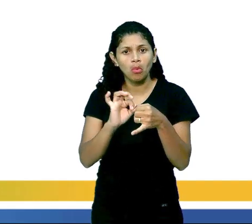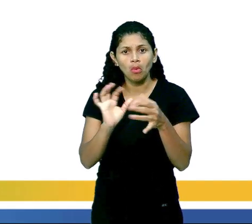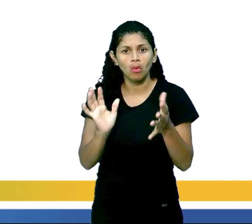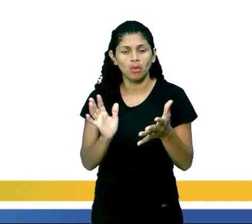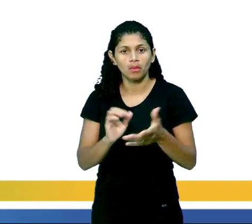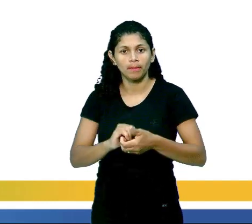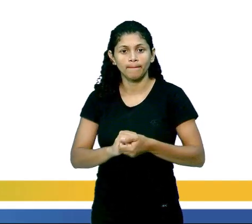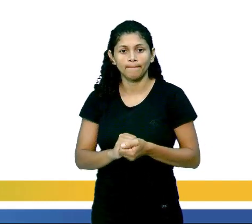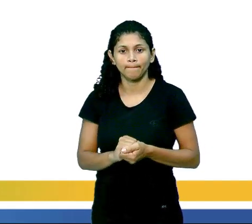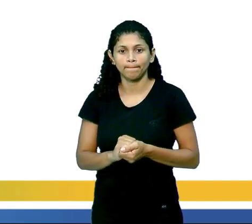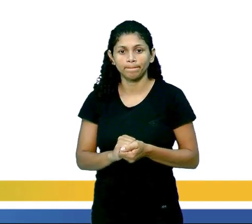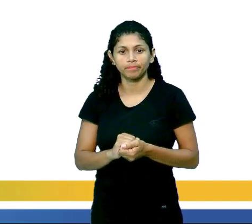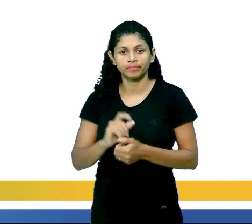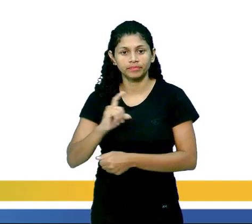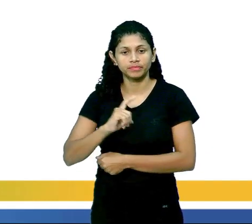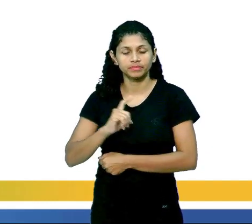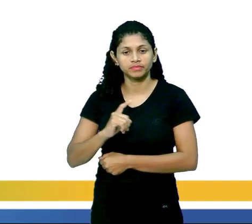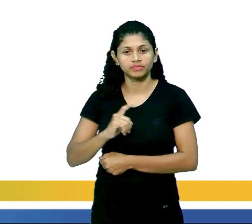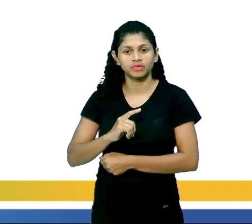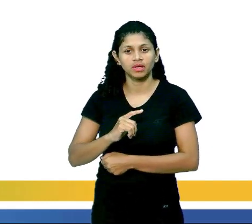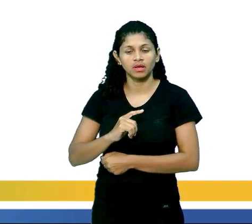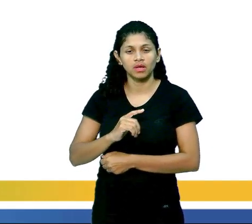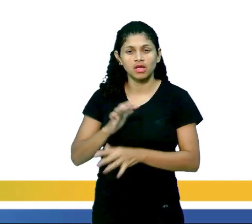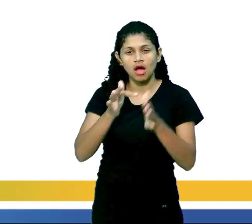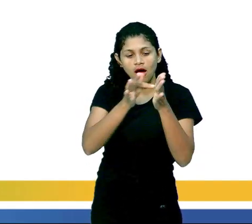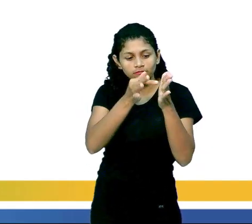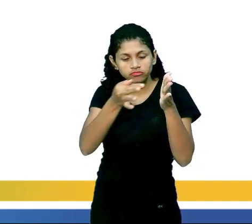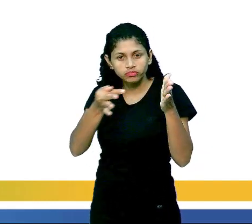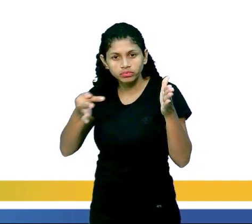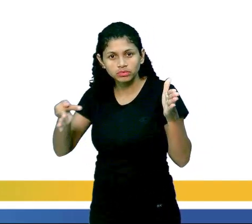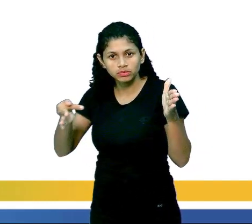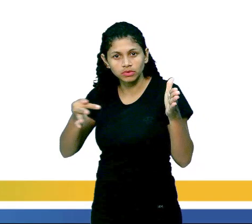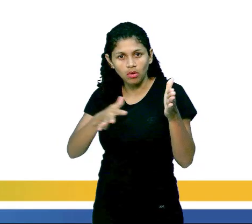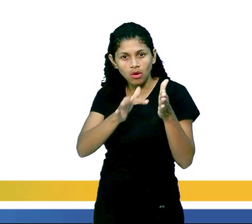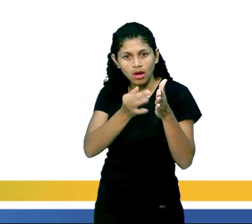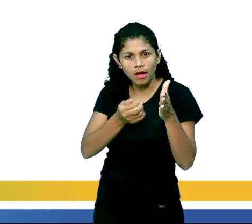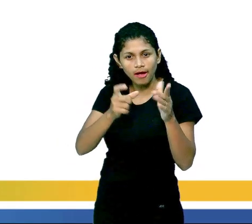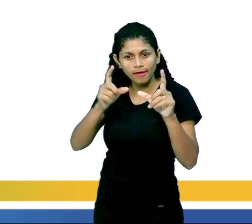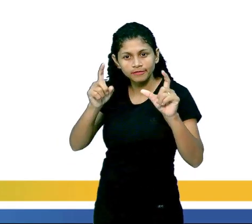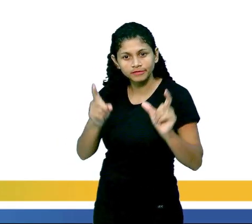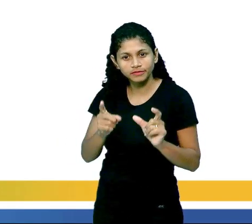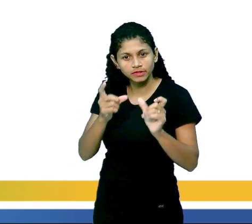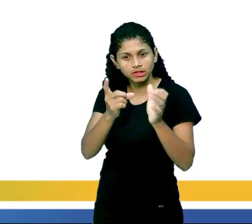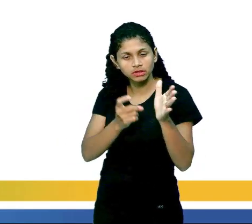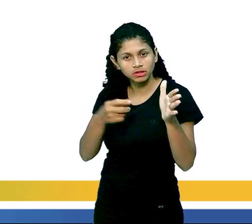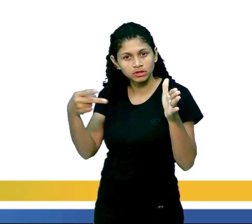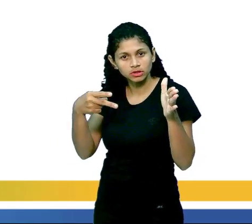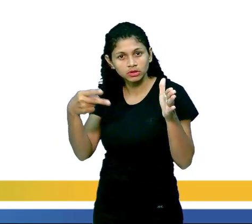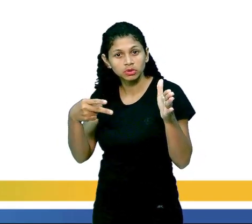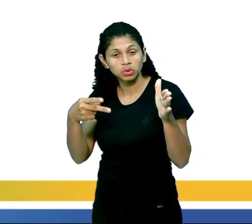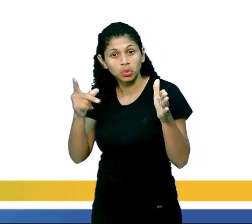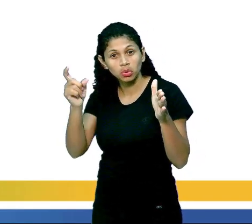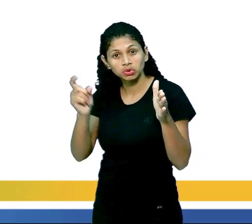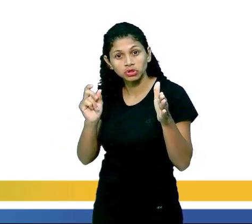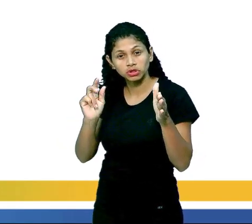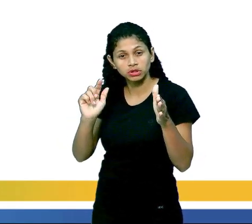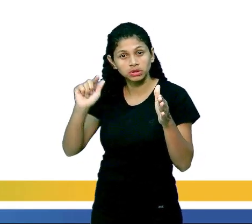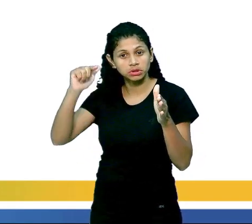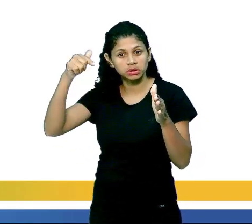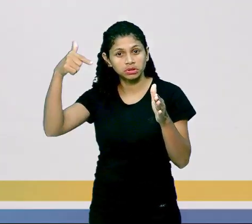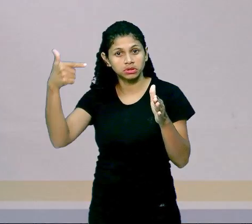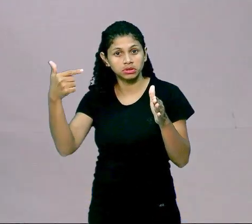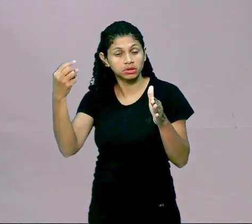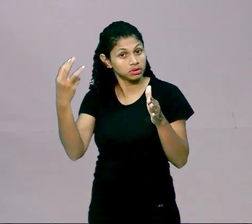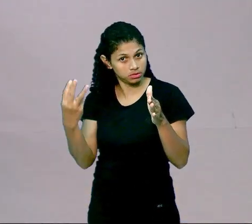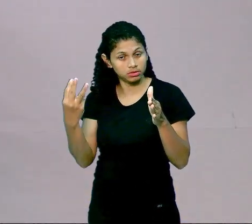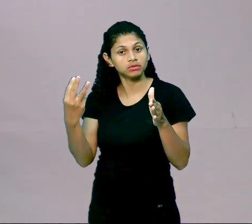você vê uma função ali em cima. F de x é igual a x ao cubo menos x ao quadrado. Desculpa, menos